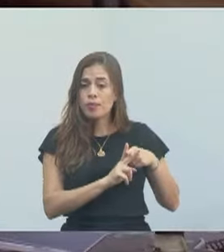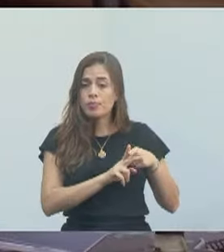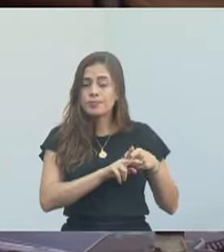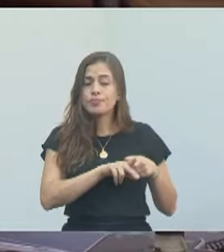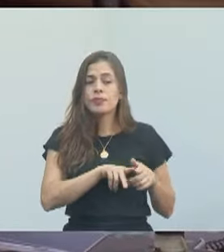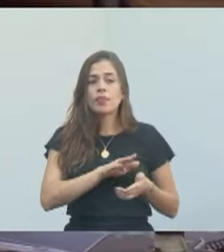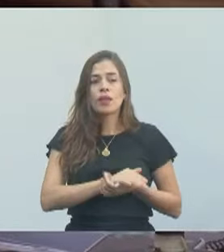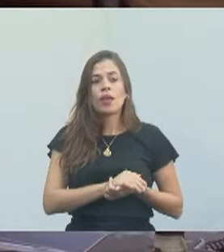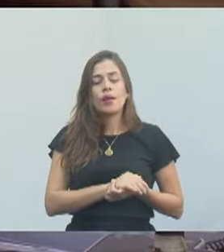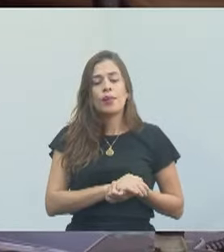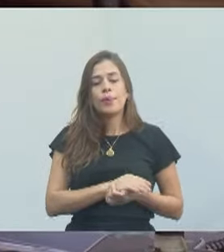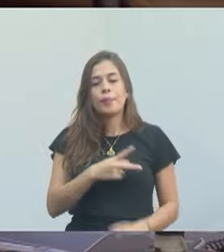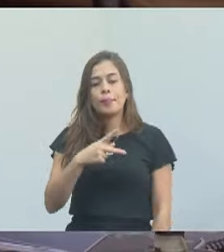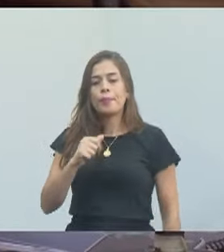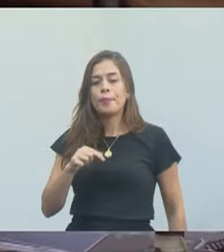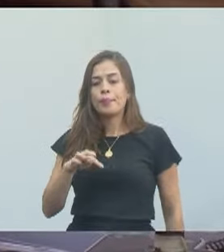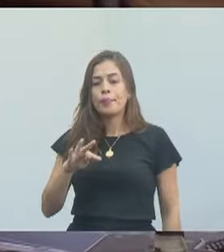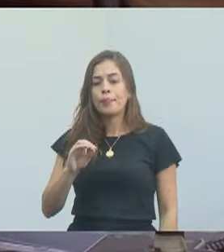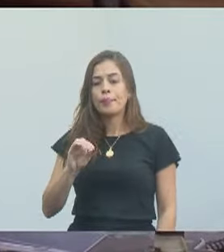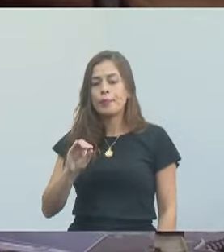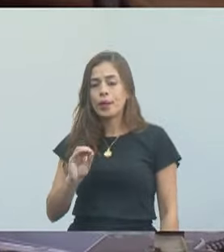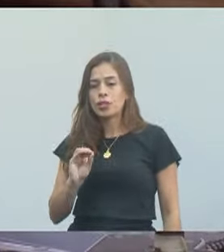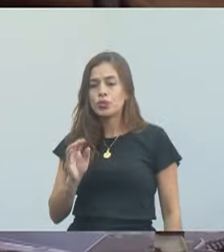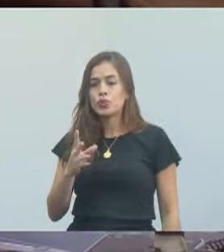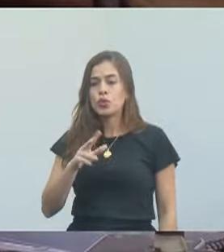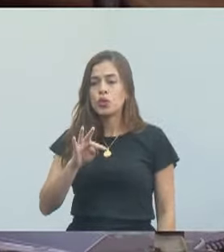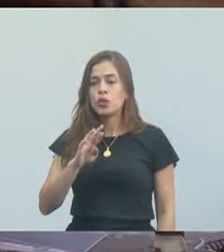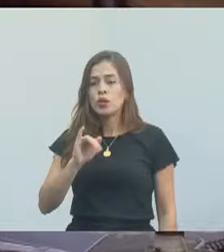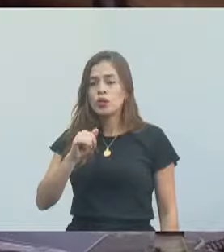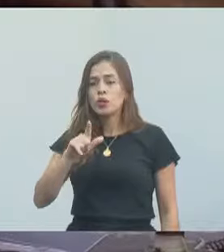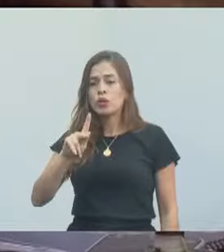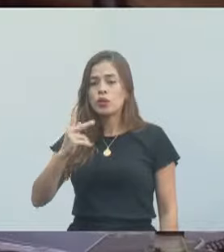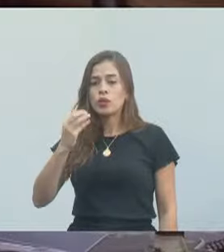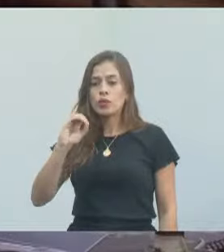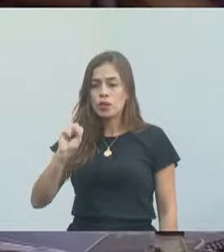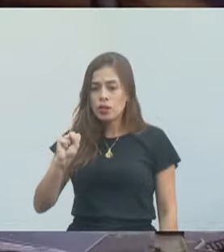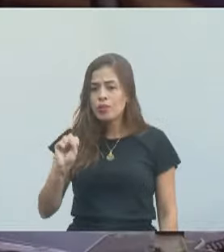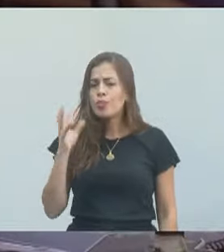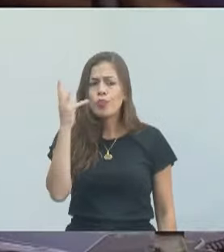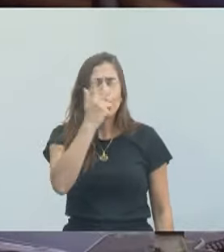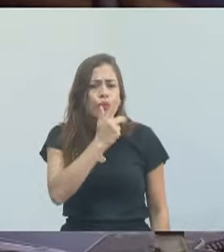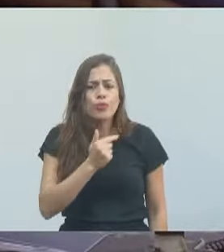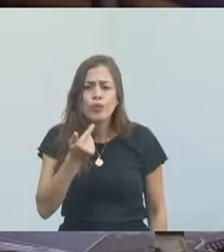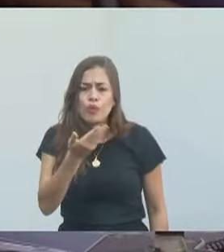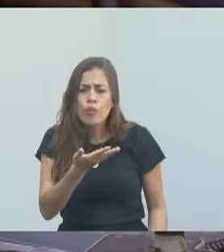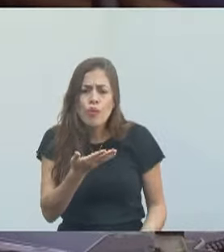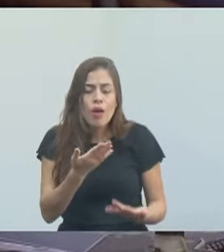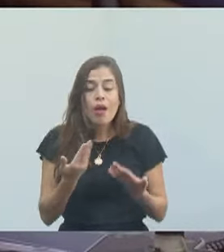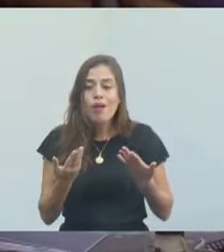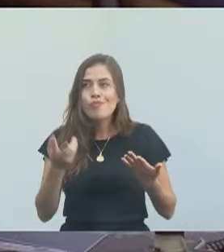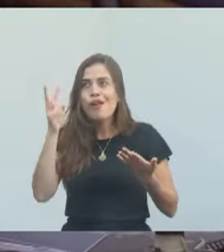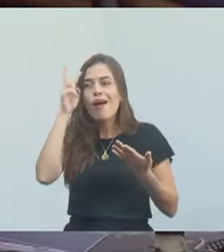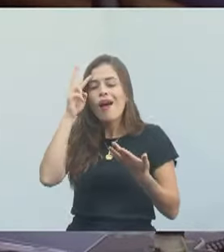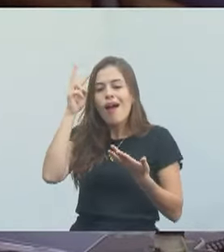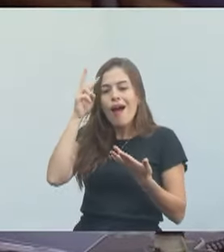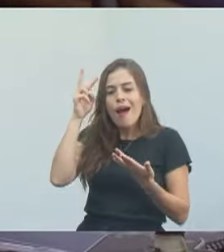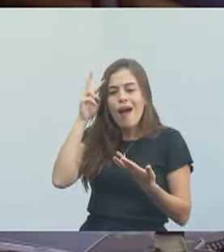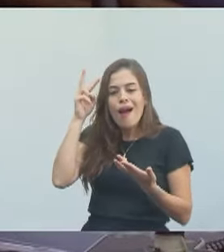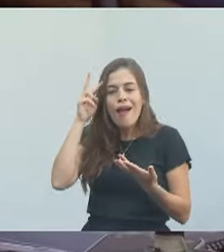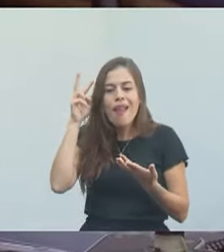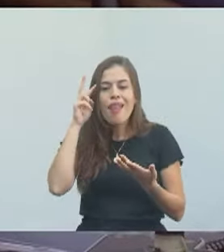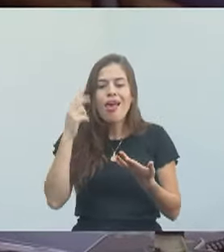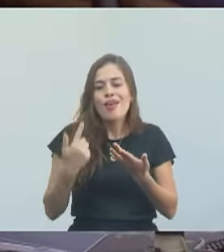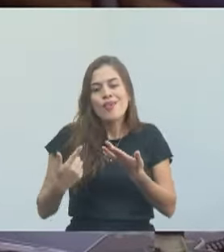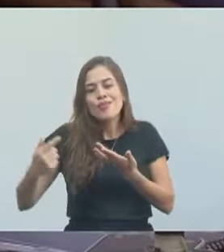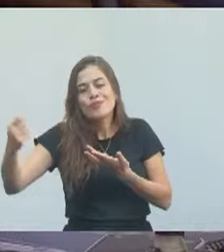lugar bonito, não é? Que é ali o Pátio dos Trilhos, a estação, né, Salete? Eu fico imaginando quantas histórias, né, de